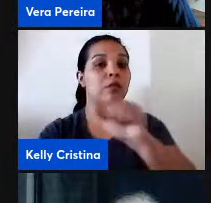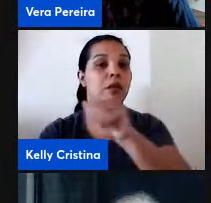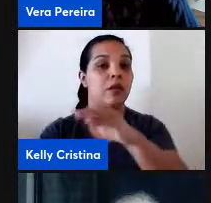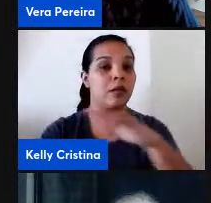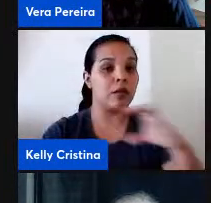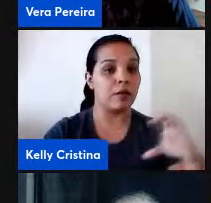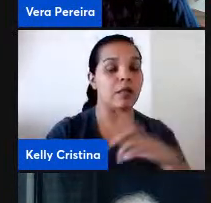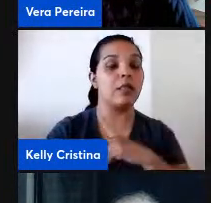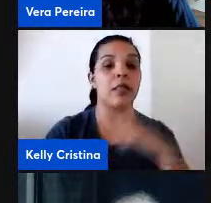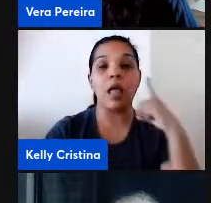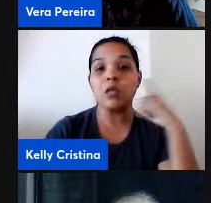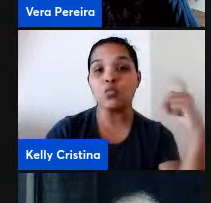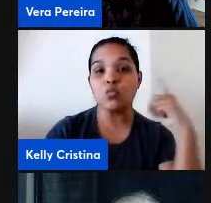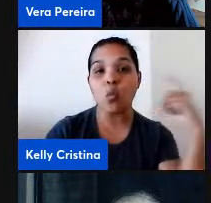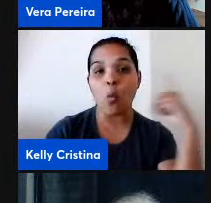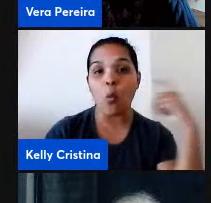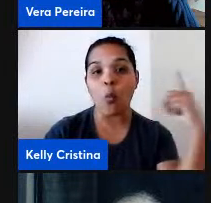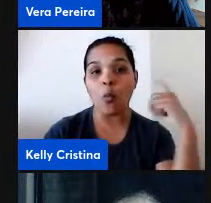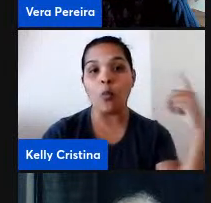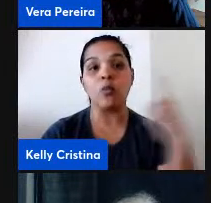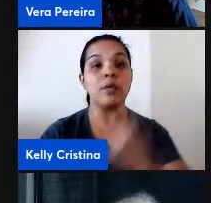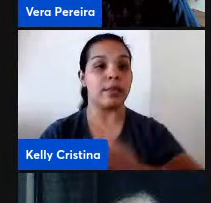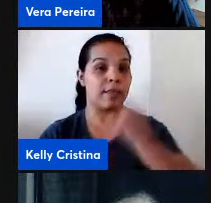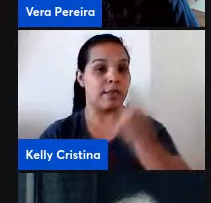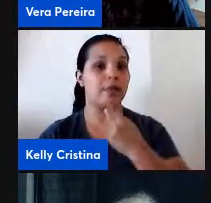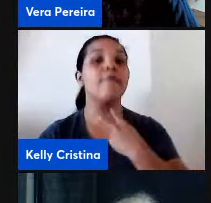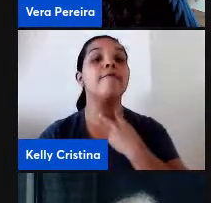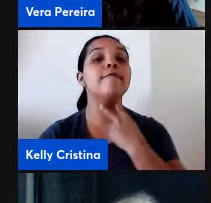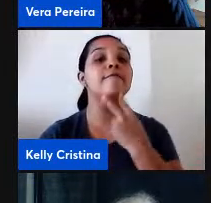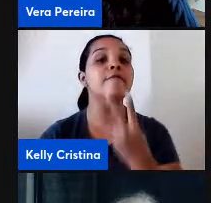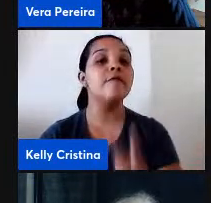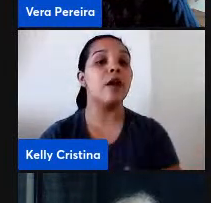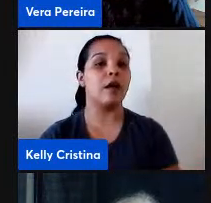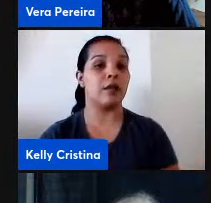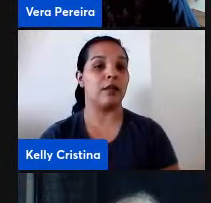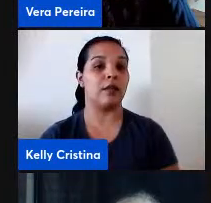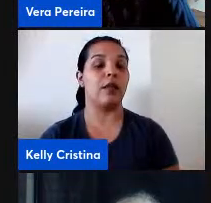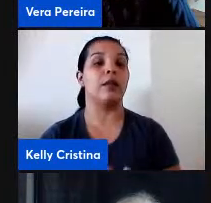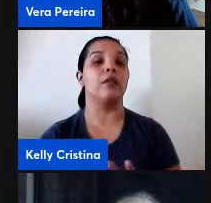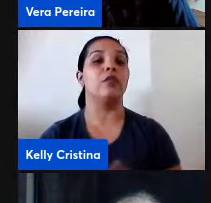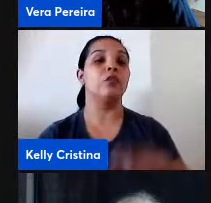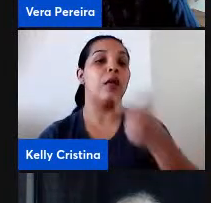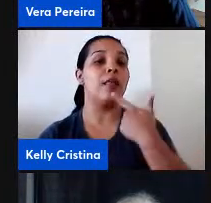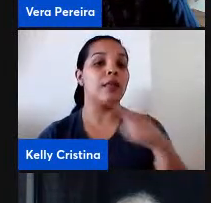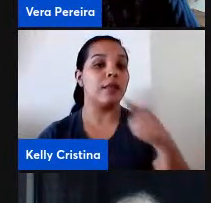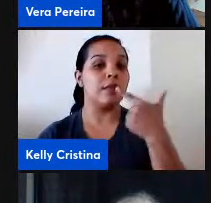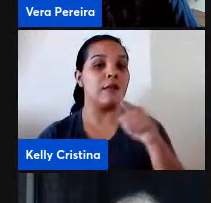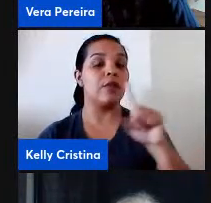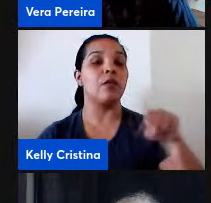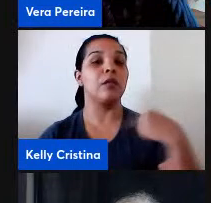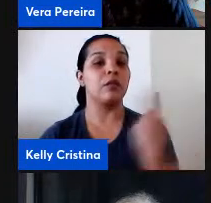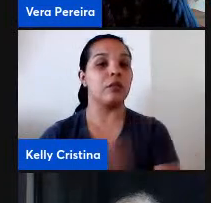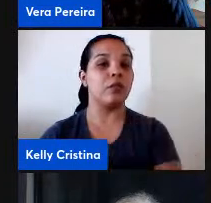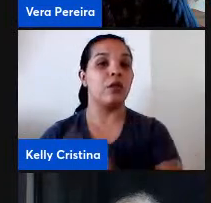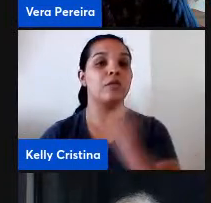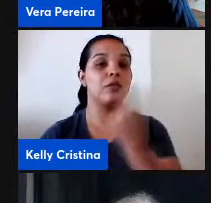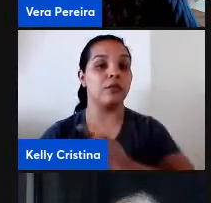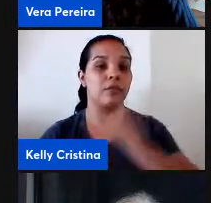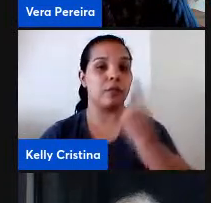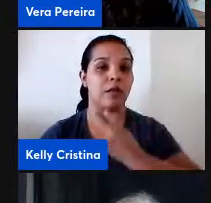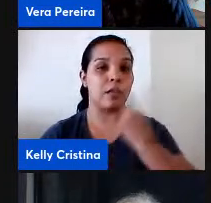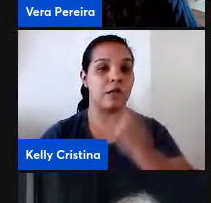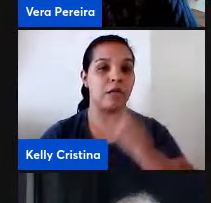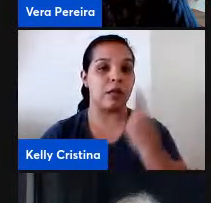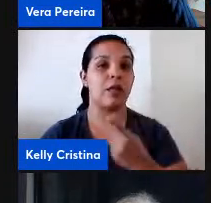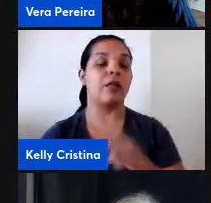som. O som da fala do idioma no qual nós estamos falando. Português,